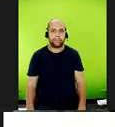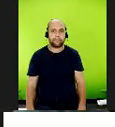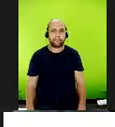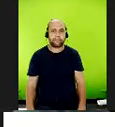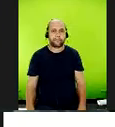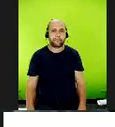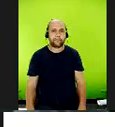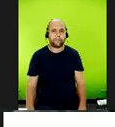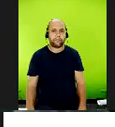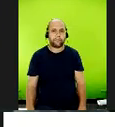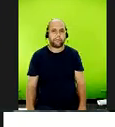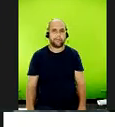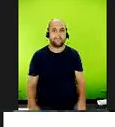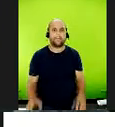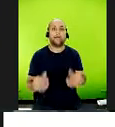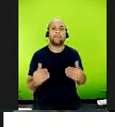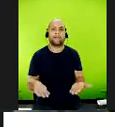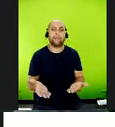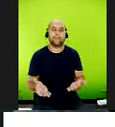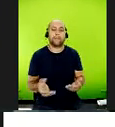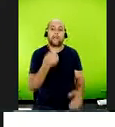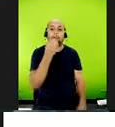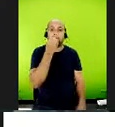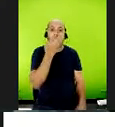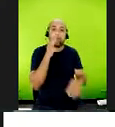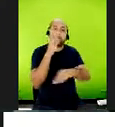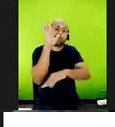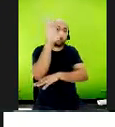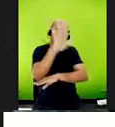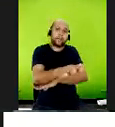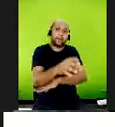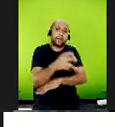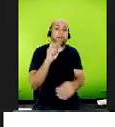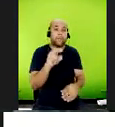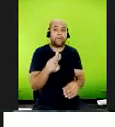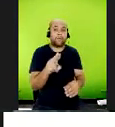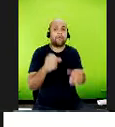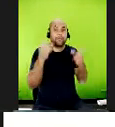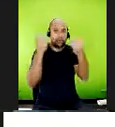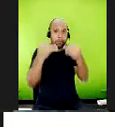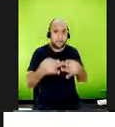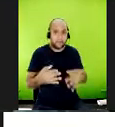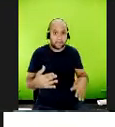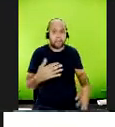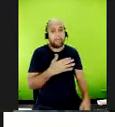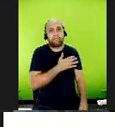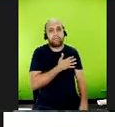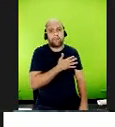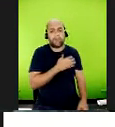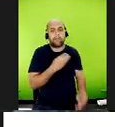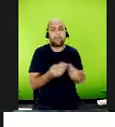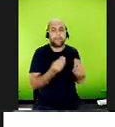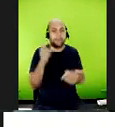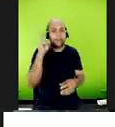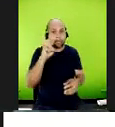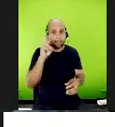então Vamos lá minha gente boa tarde eu vou já já falar né de mim de uma forma estruturada então só para você lembrar meu nome